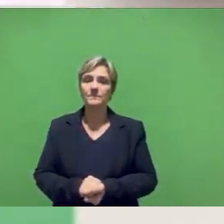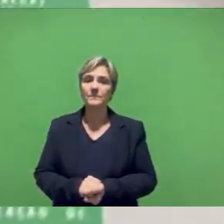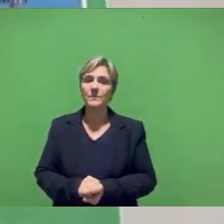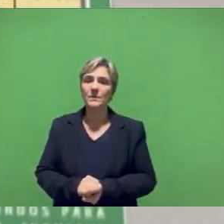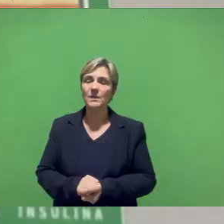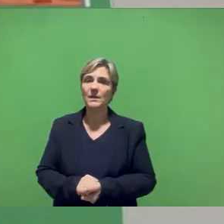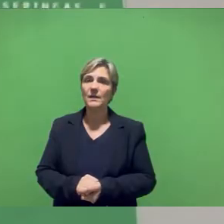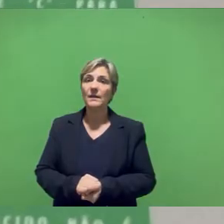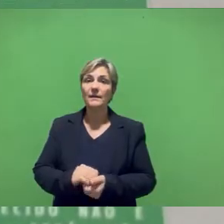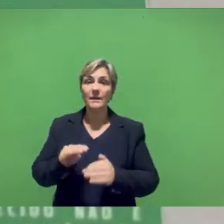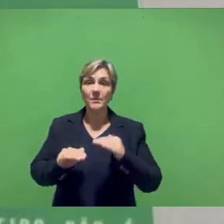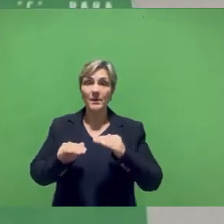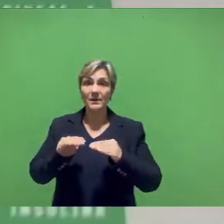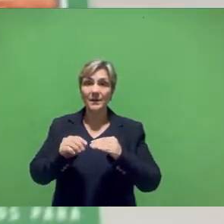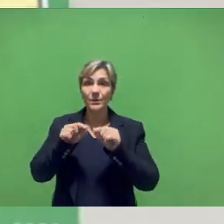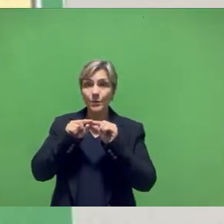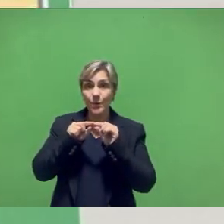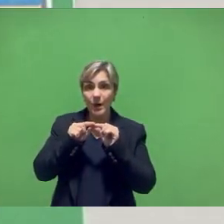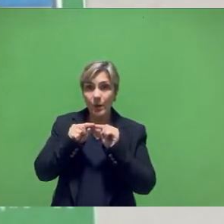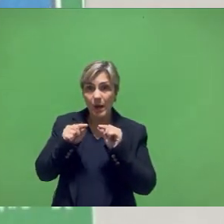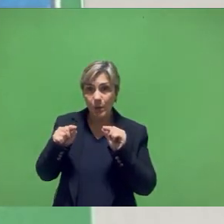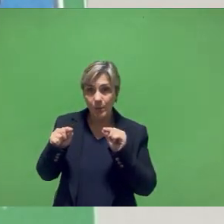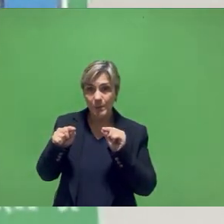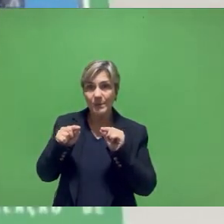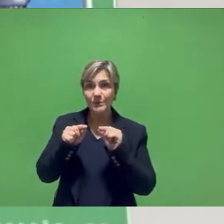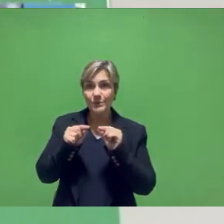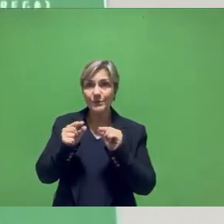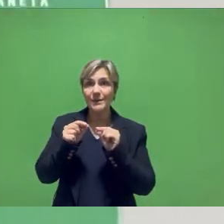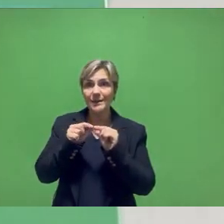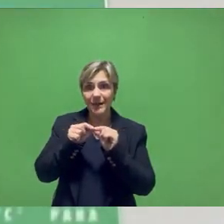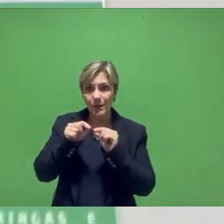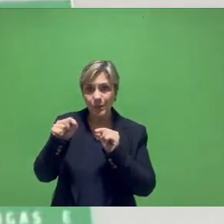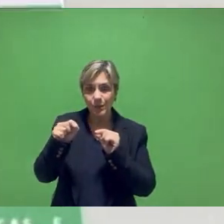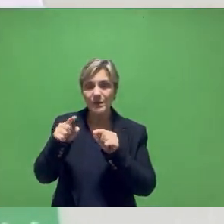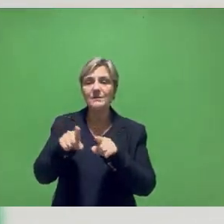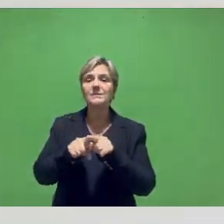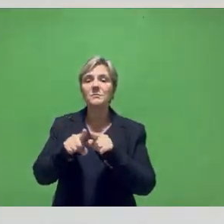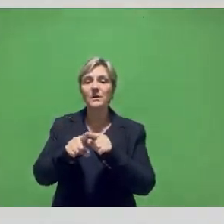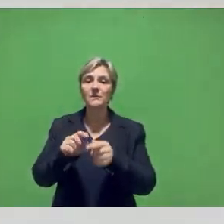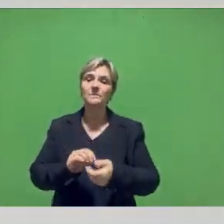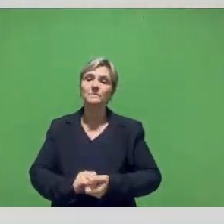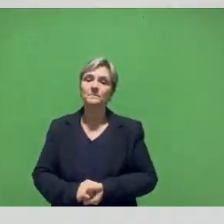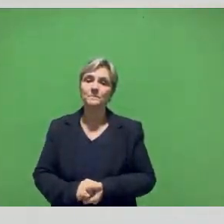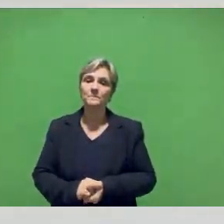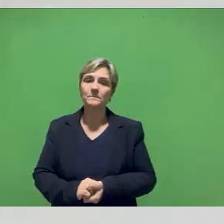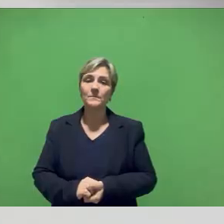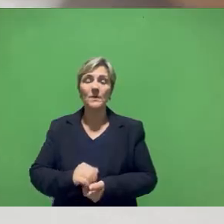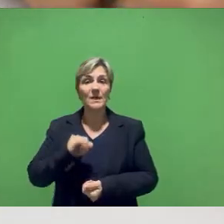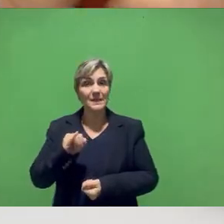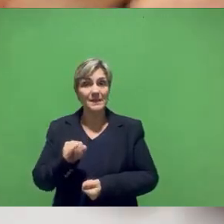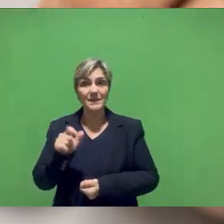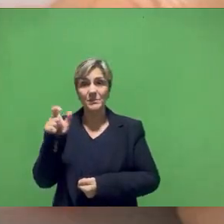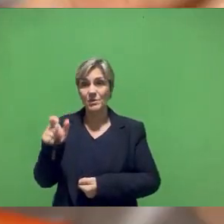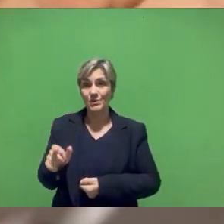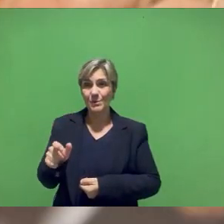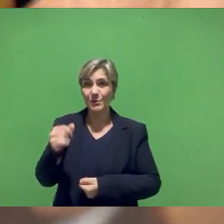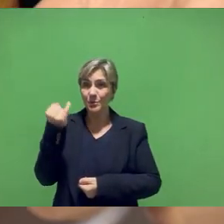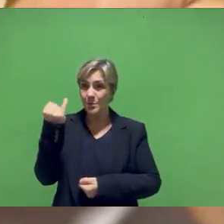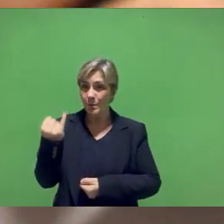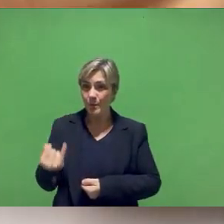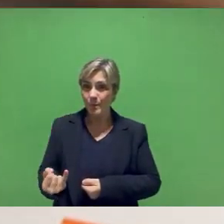o comprimento da agulha, existem vários tipos de comprimento. Então, conforme for, se a pessoa é muito